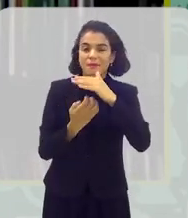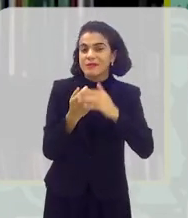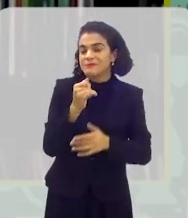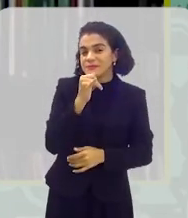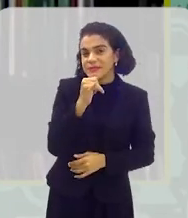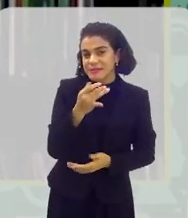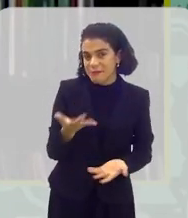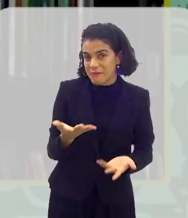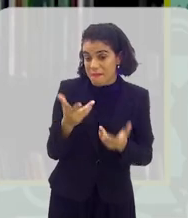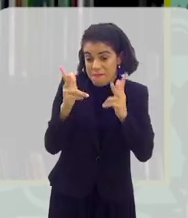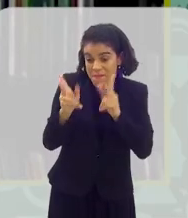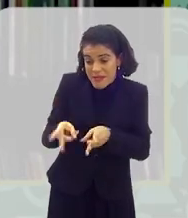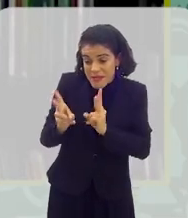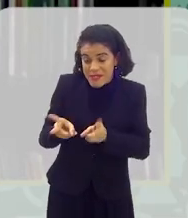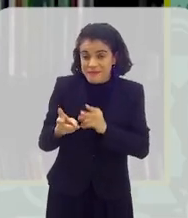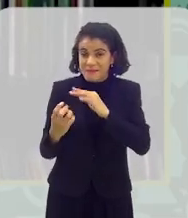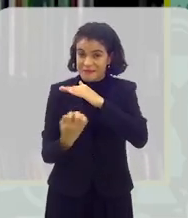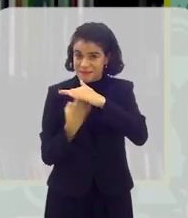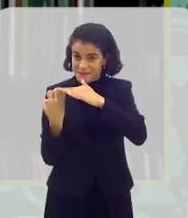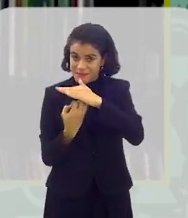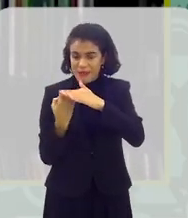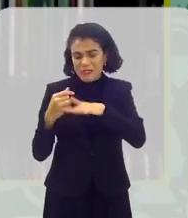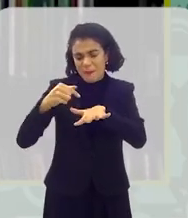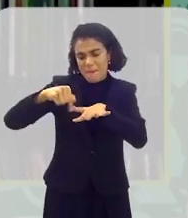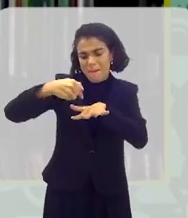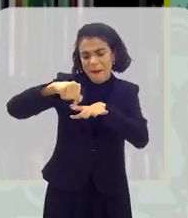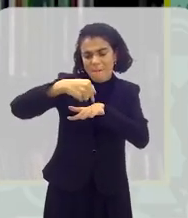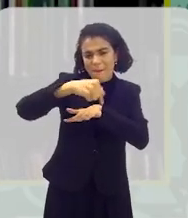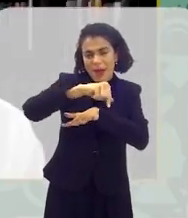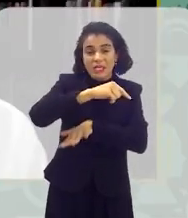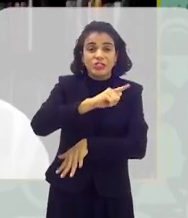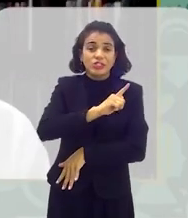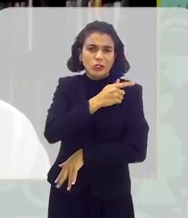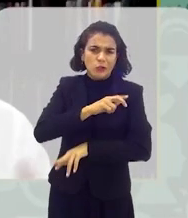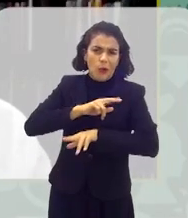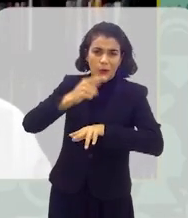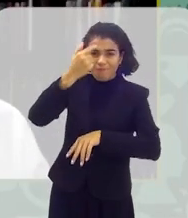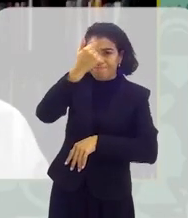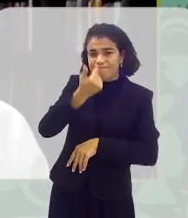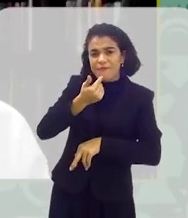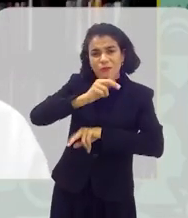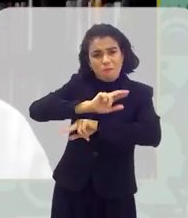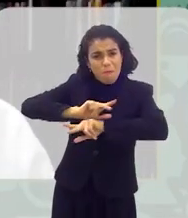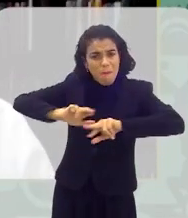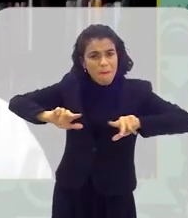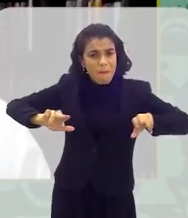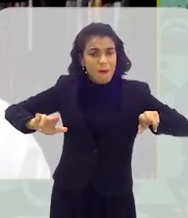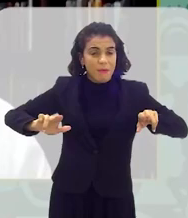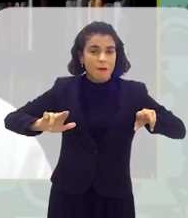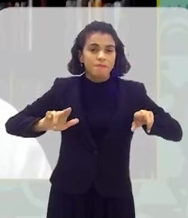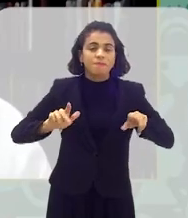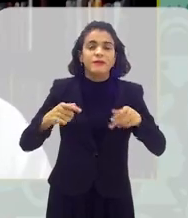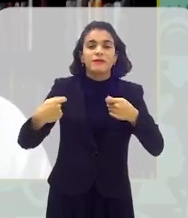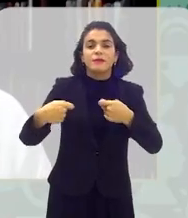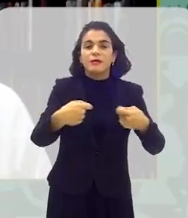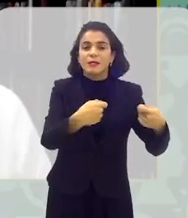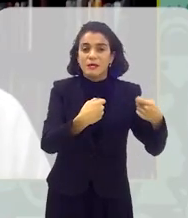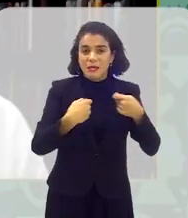determinada empresa a mesma empresa o mesmo segmento você tem gestores com perfis diferentes que